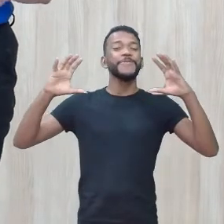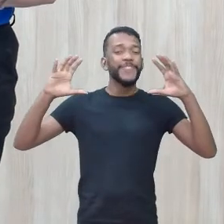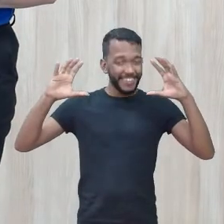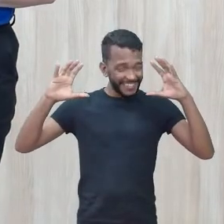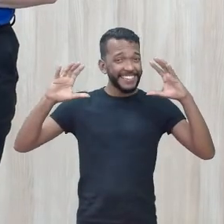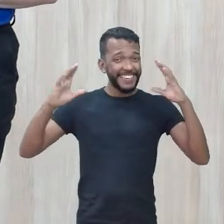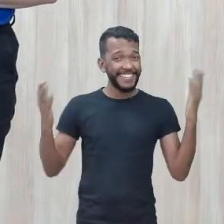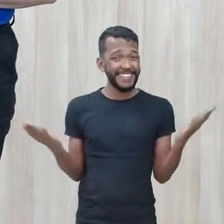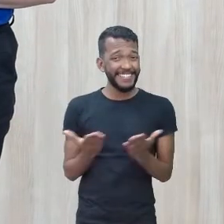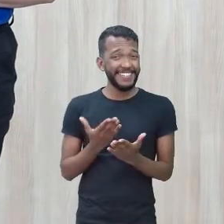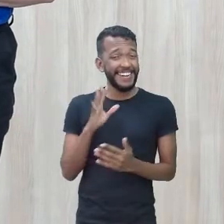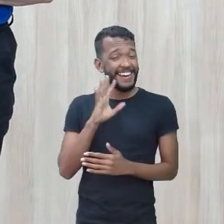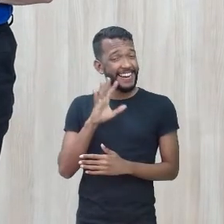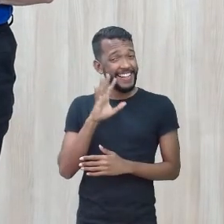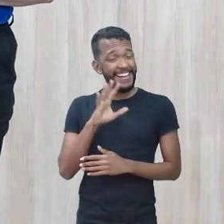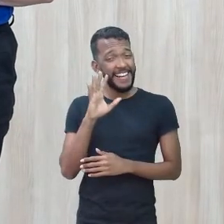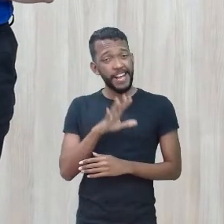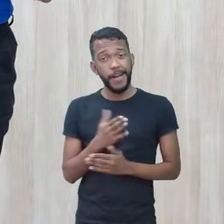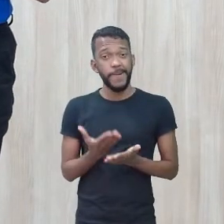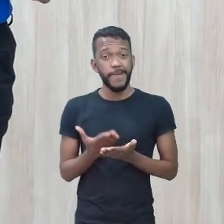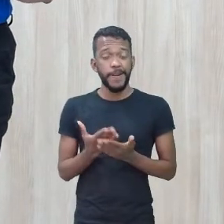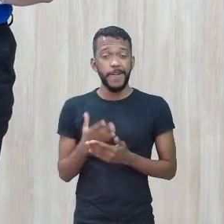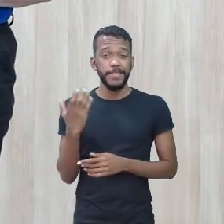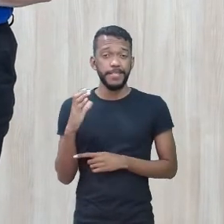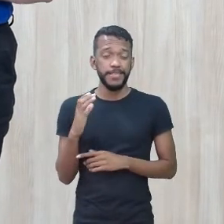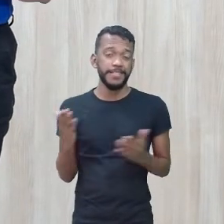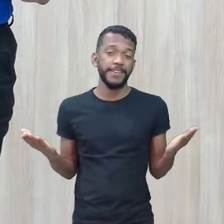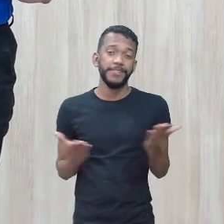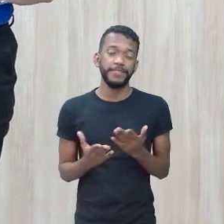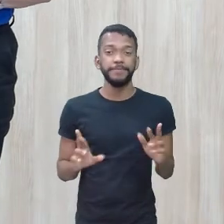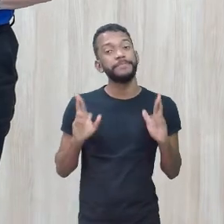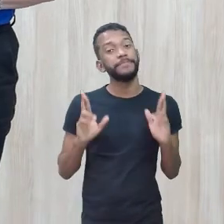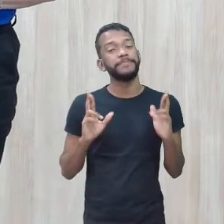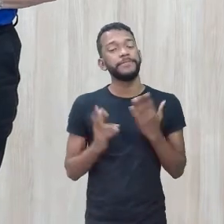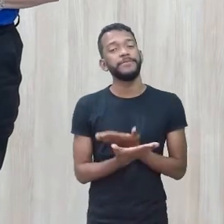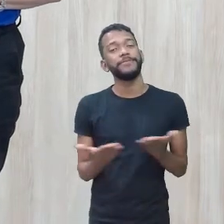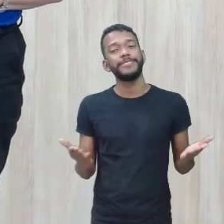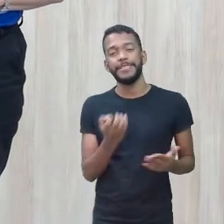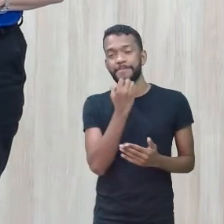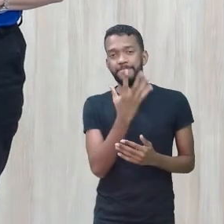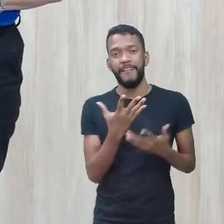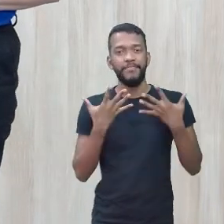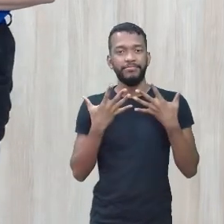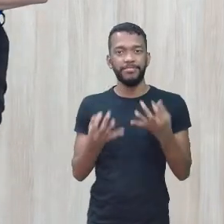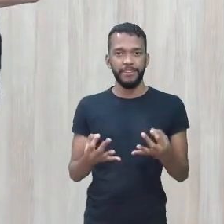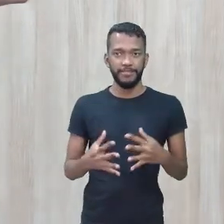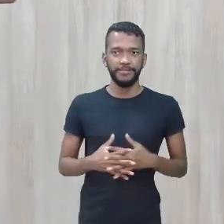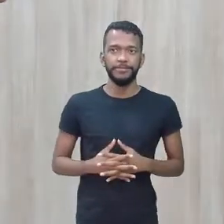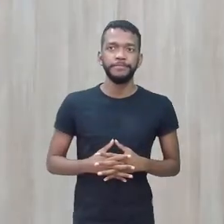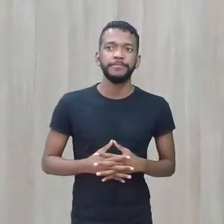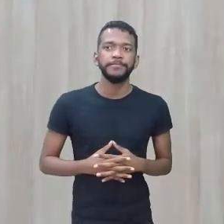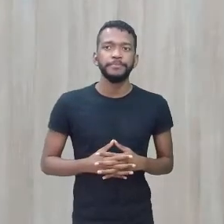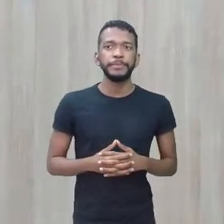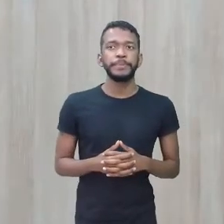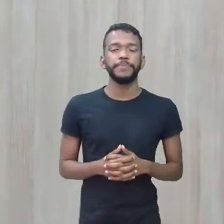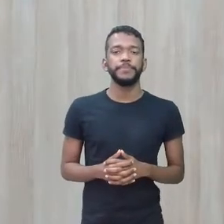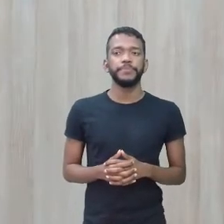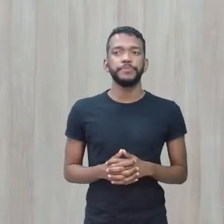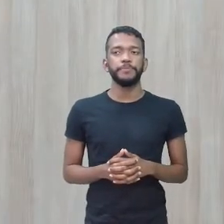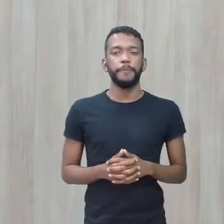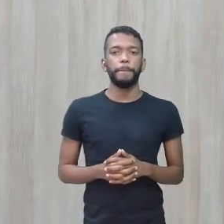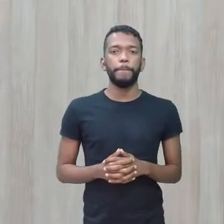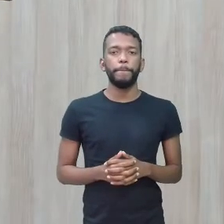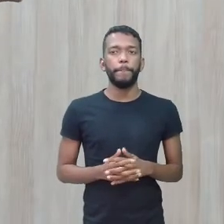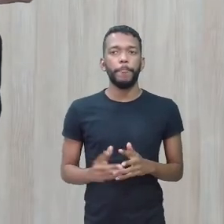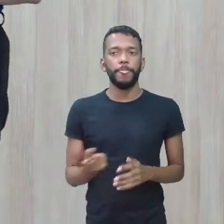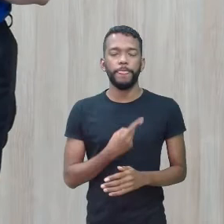nessa nossa aula de Ciências hoje. Espero que vocês estejam bem atentos. Vamos lá? Então, aqui, as